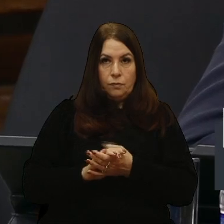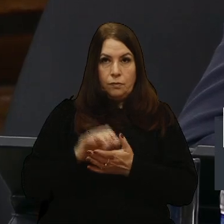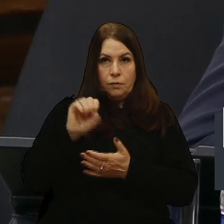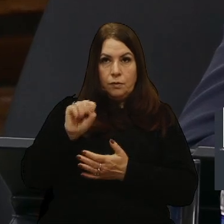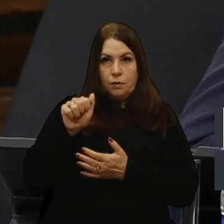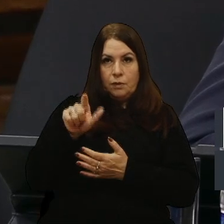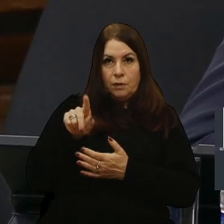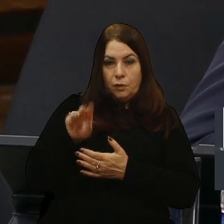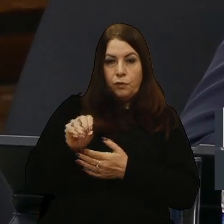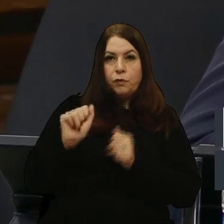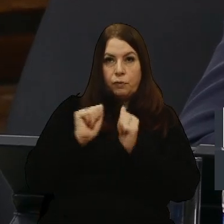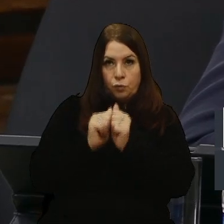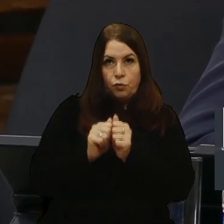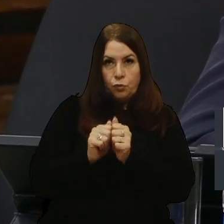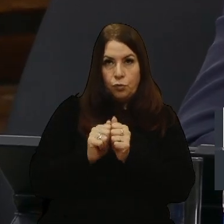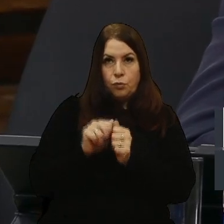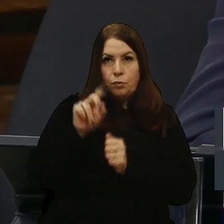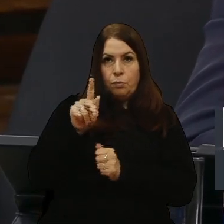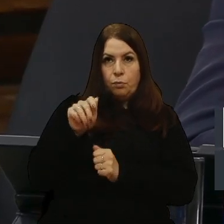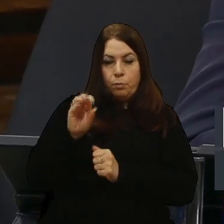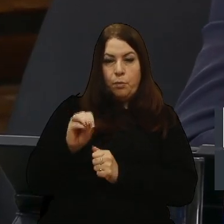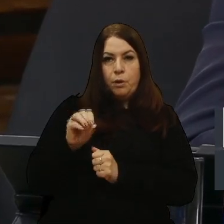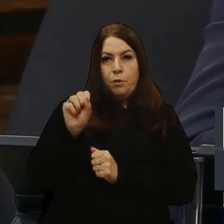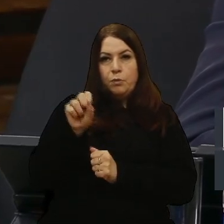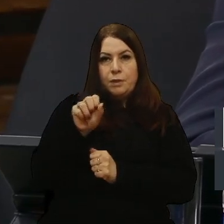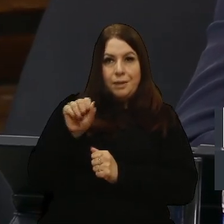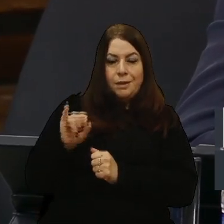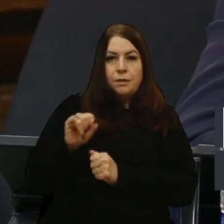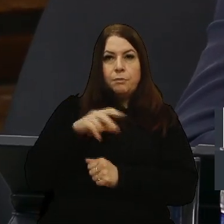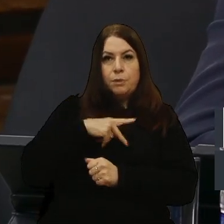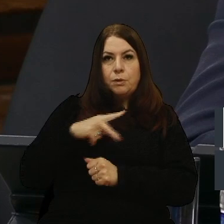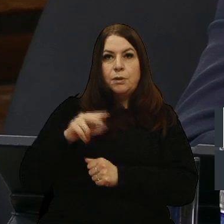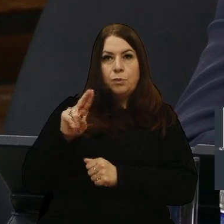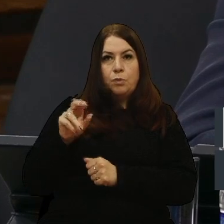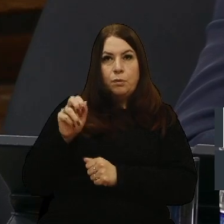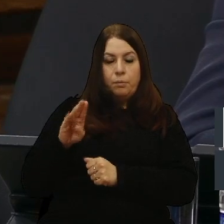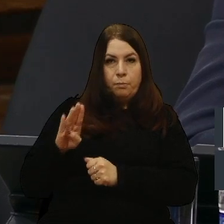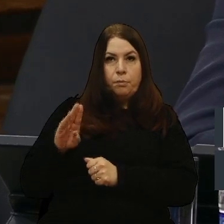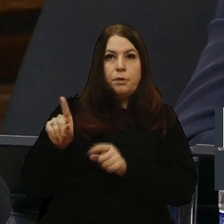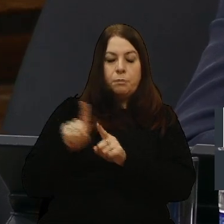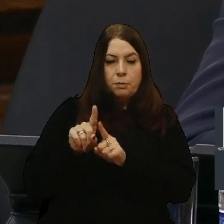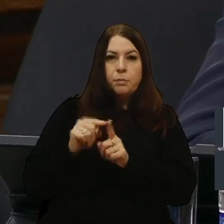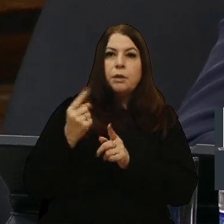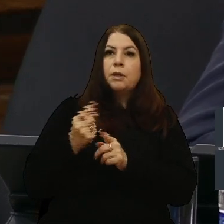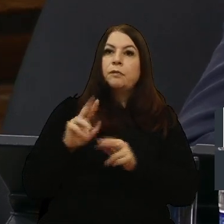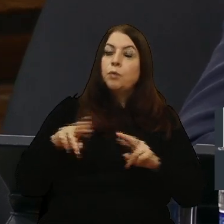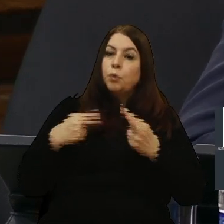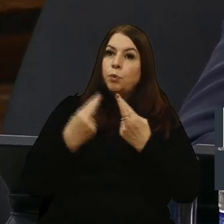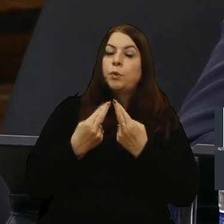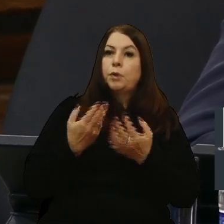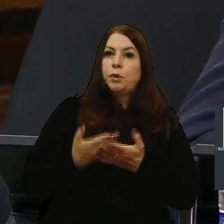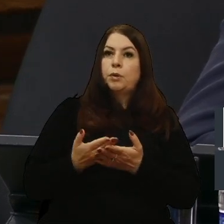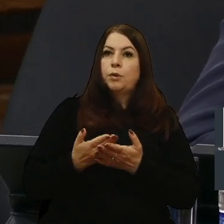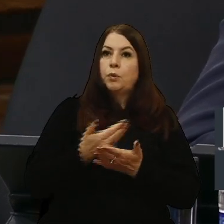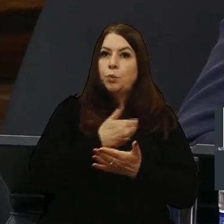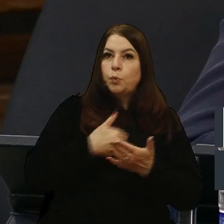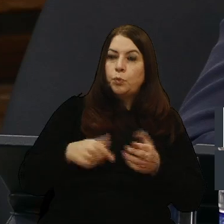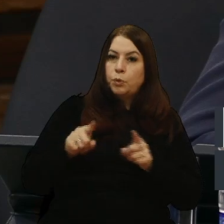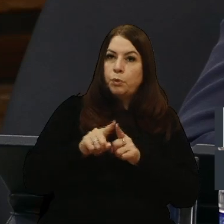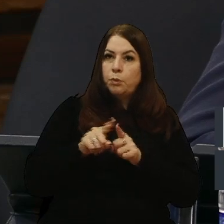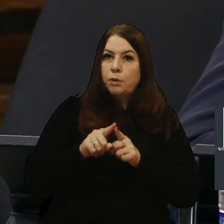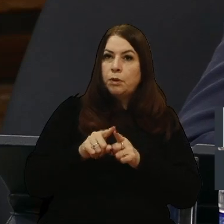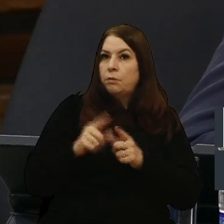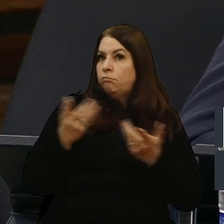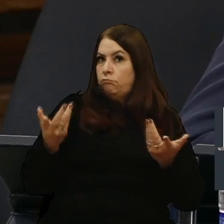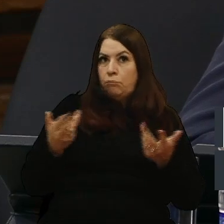comigo, né? Então, Paulo Salsian, o presidente da UAB, e posteriormente vou reunir com o governo também para a gente